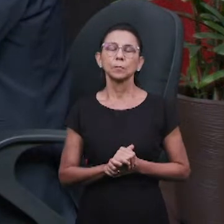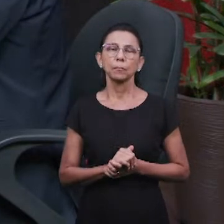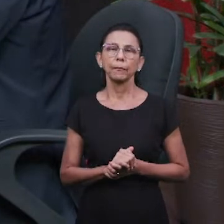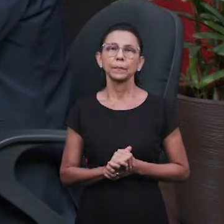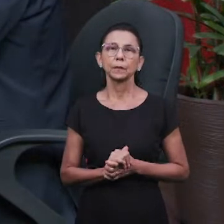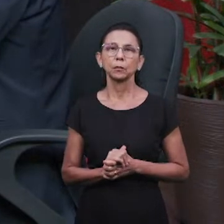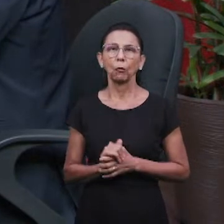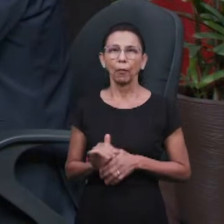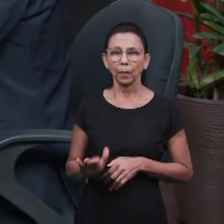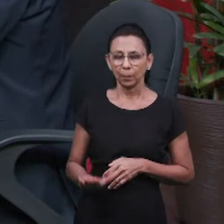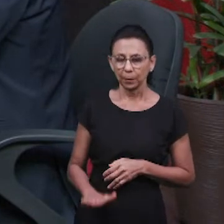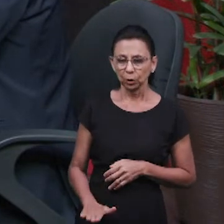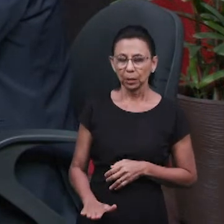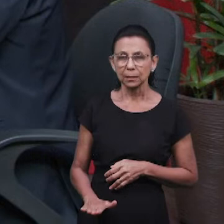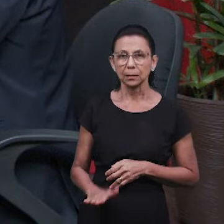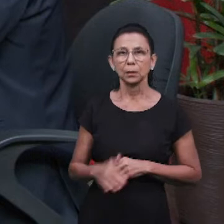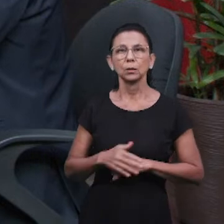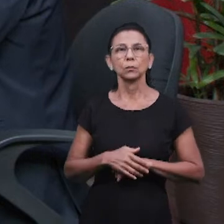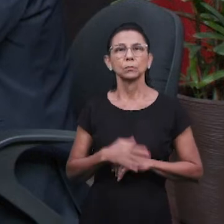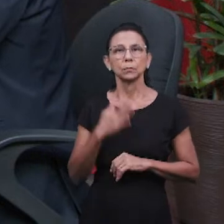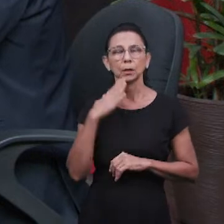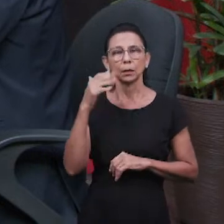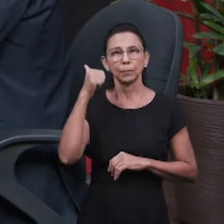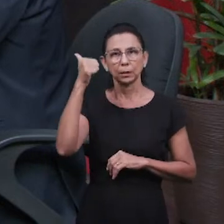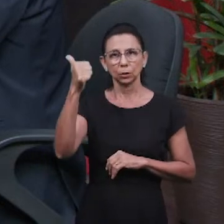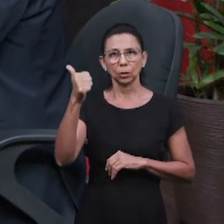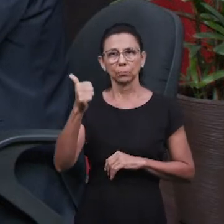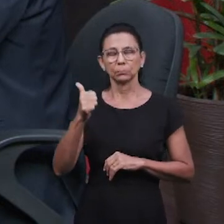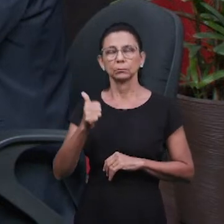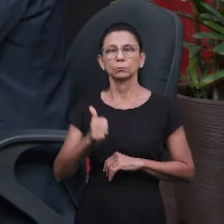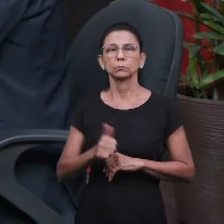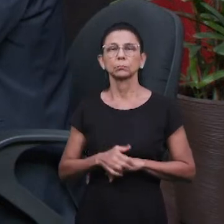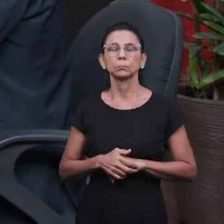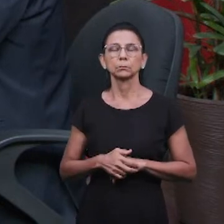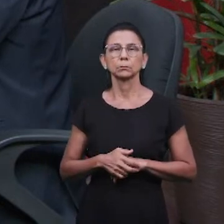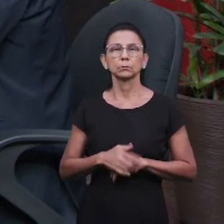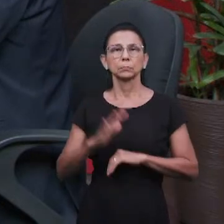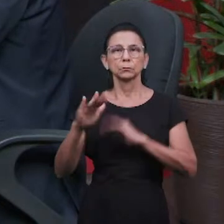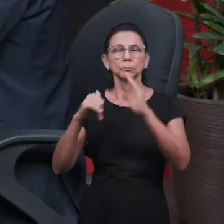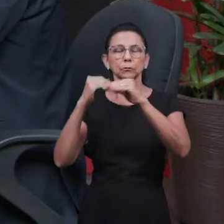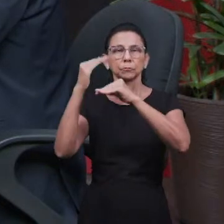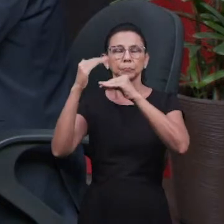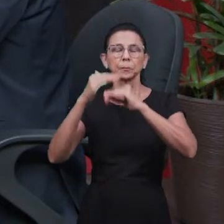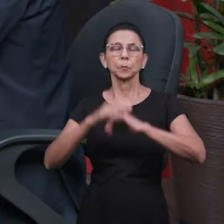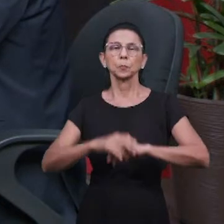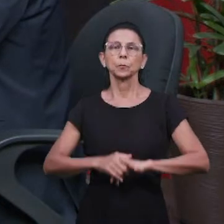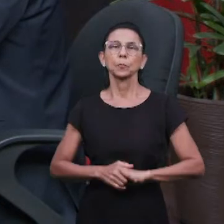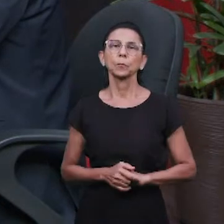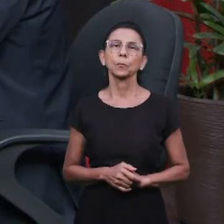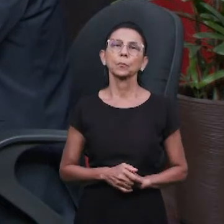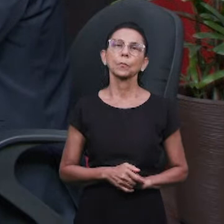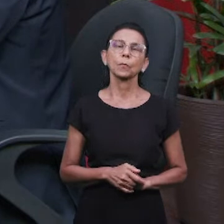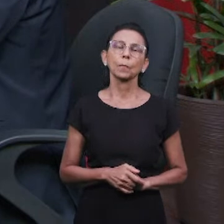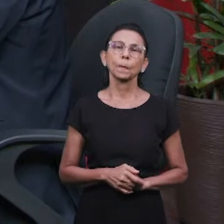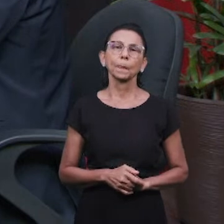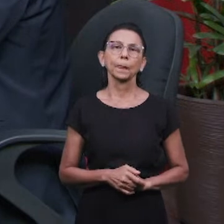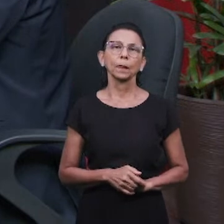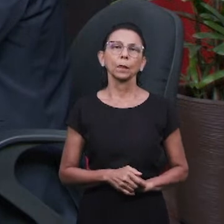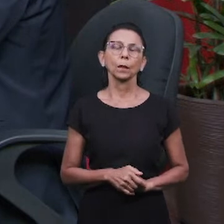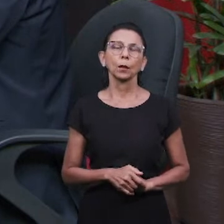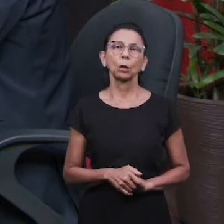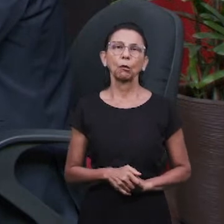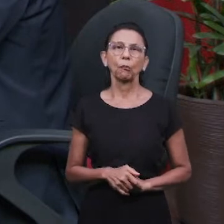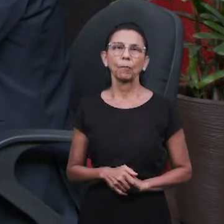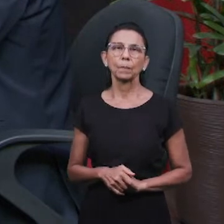os resultados cada vez melhor em todo o desenvolvimento da criança ou do adulto. Eu queria fazer uma pergunta para vocês duas